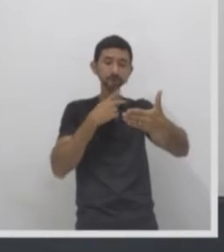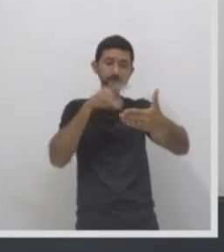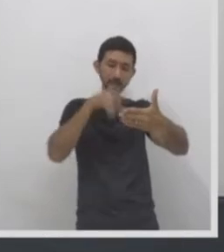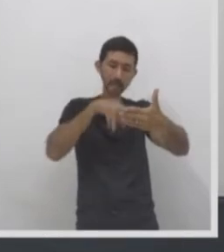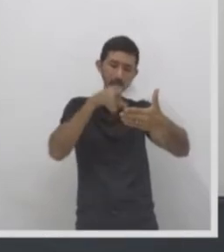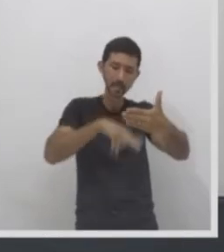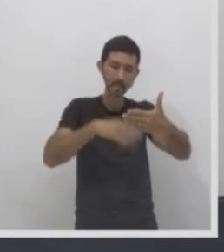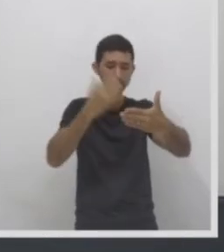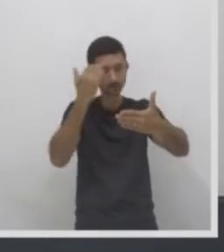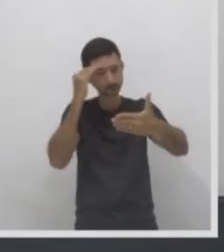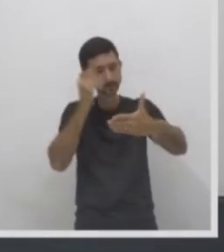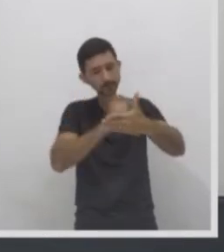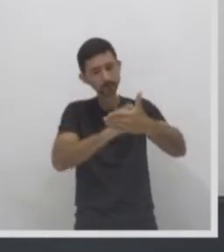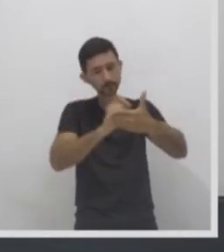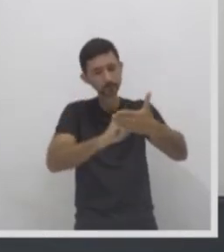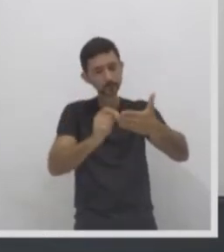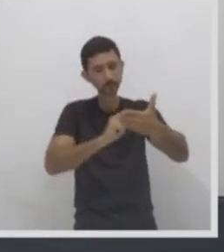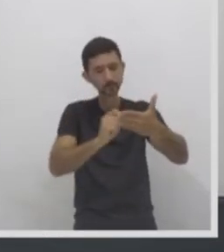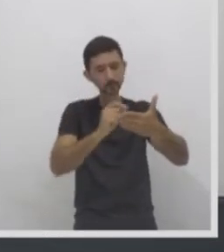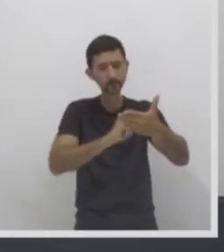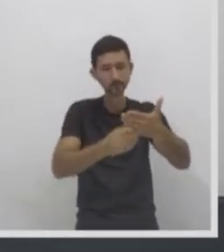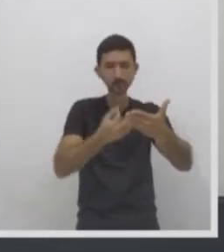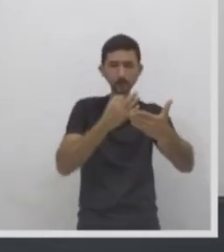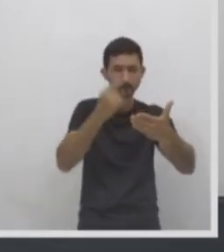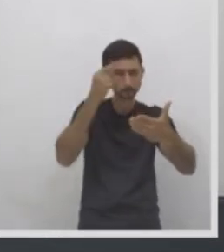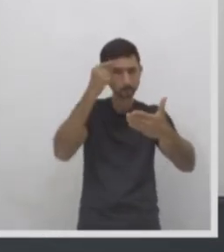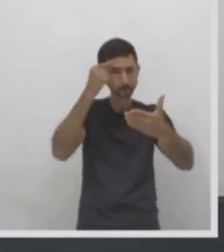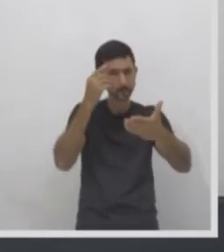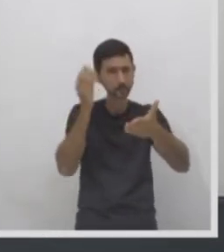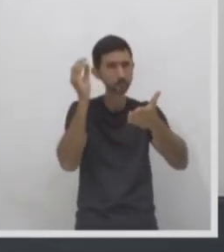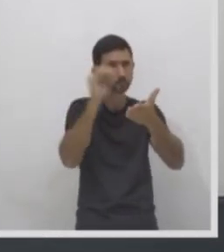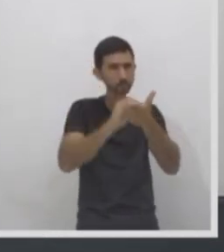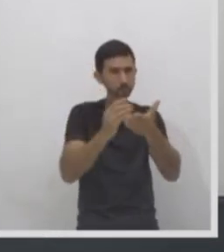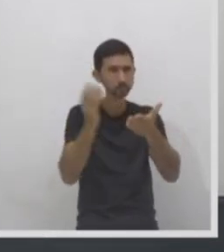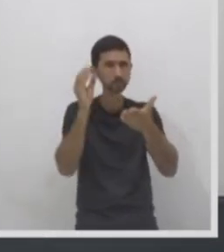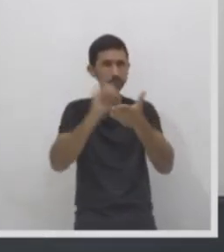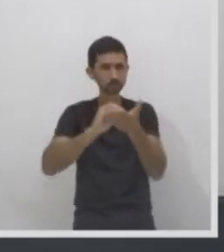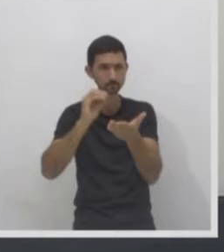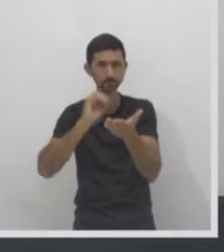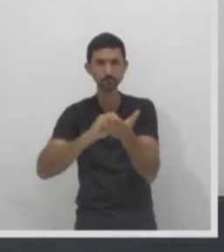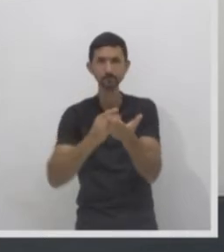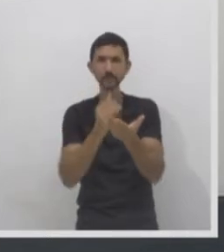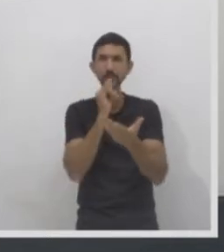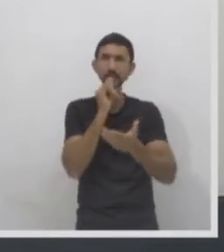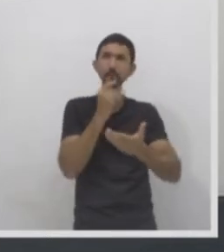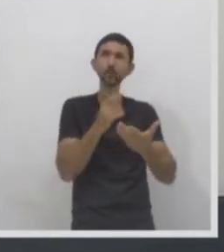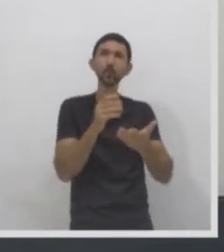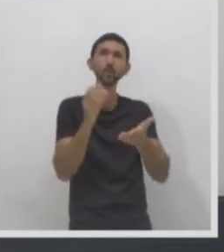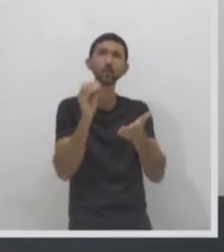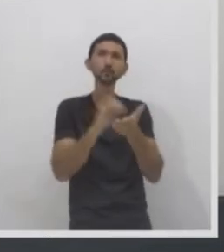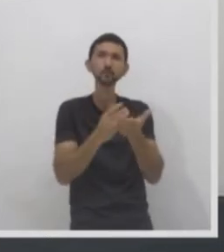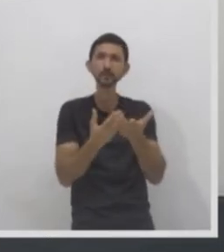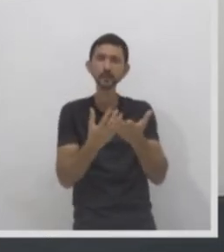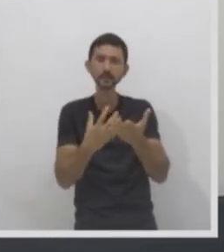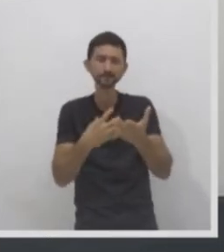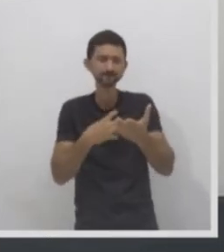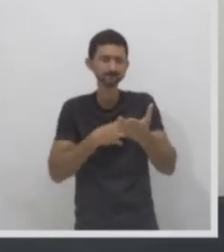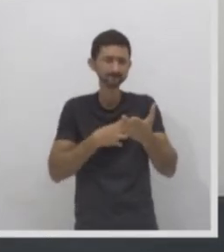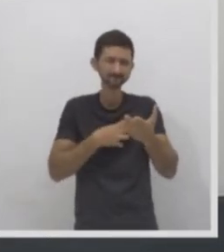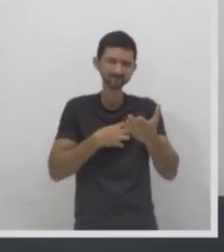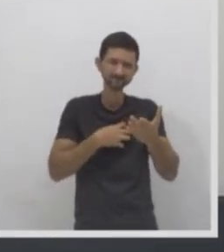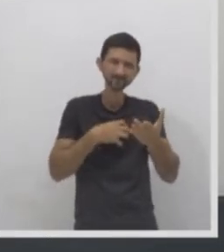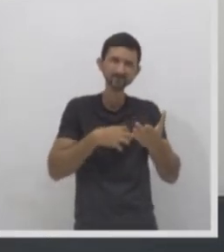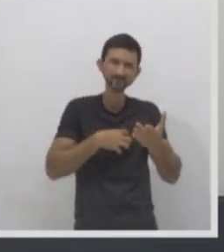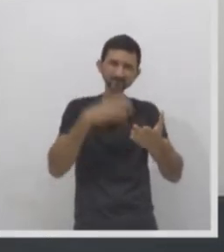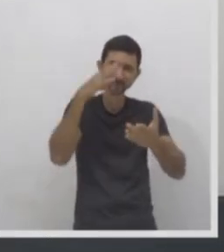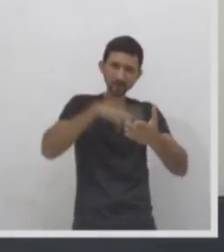quero dizer, eu escolho palavras para eu dizer aquilo ali. Então, se você diz, por exemplo, que você está se sentindo mal,